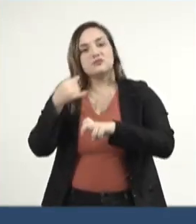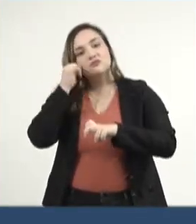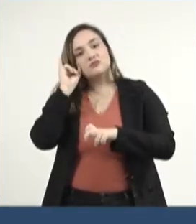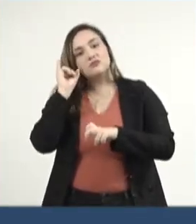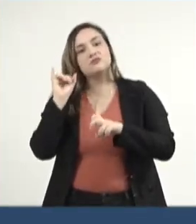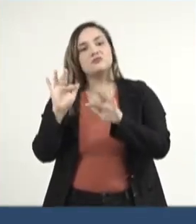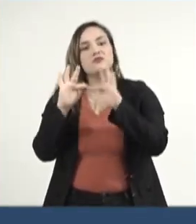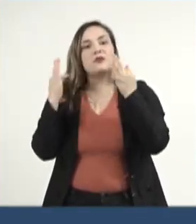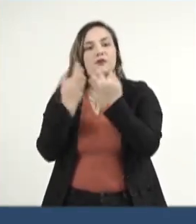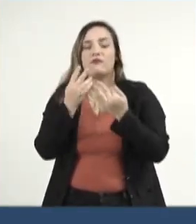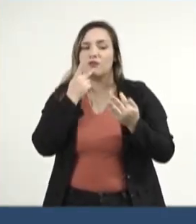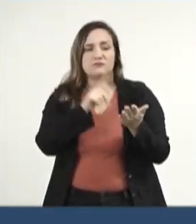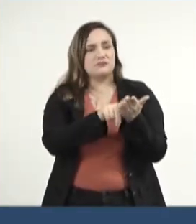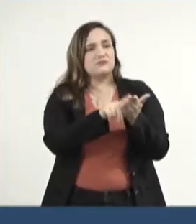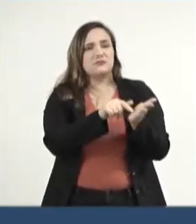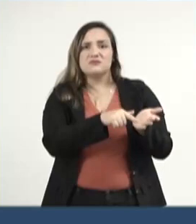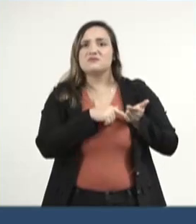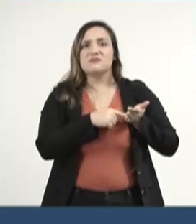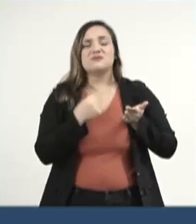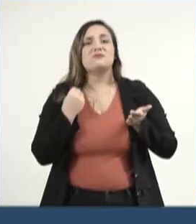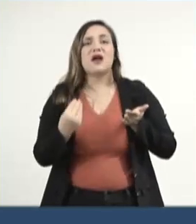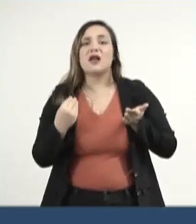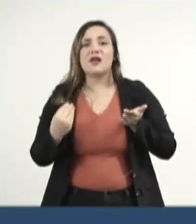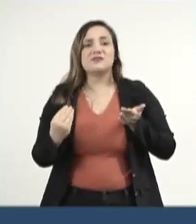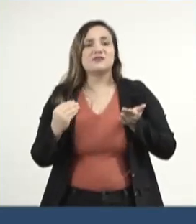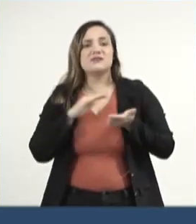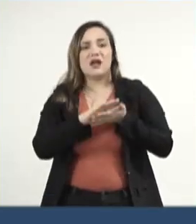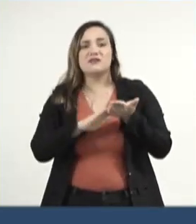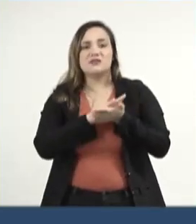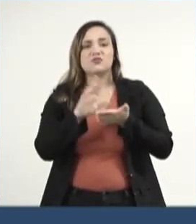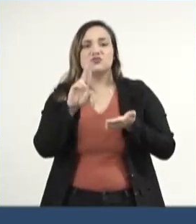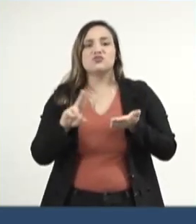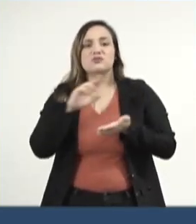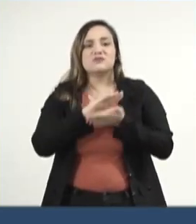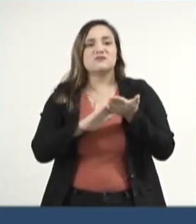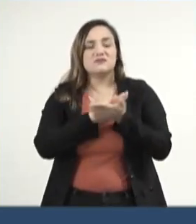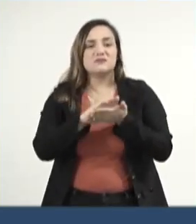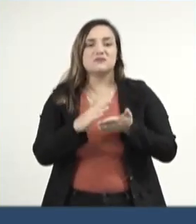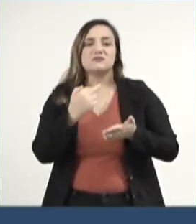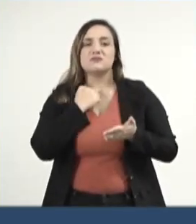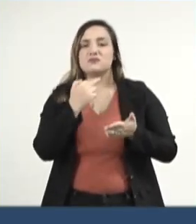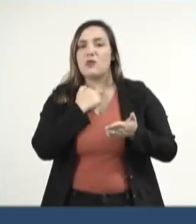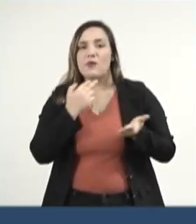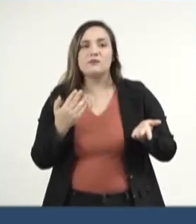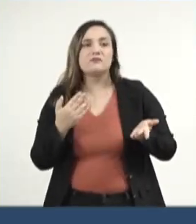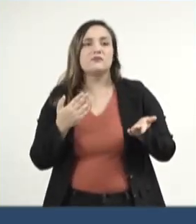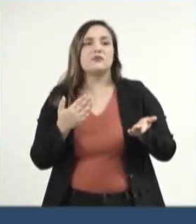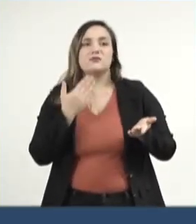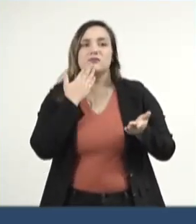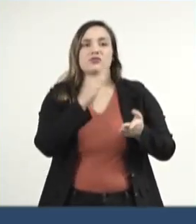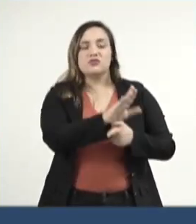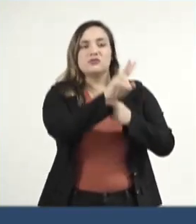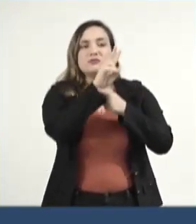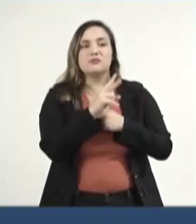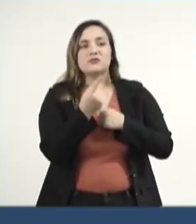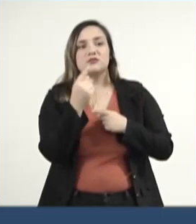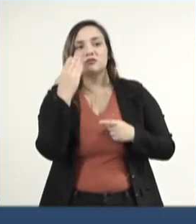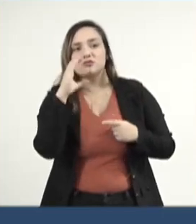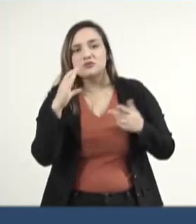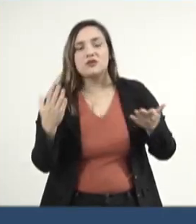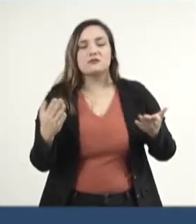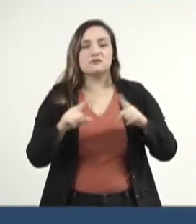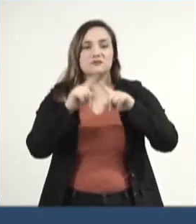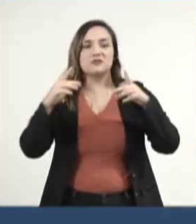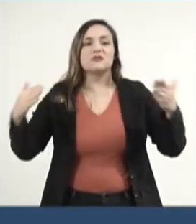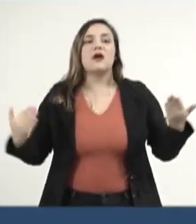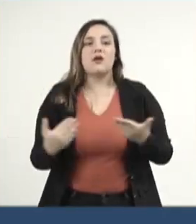falaram: olha, nós estamos com esse título aqui que não serve para nada, serve para nada, a gente não pode acessar crédito. E agora,